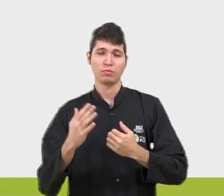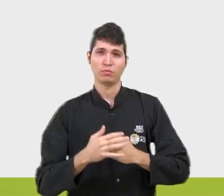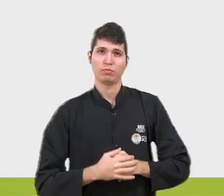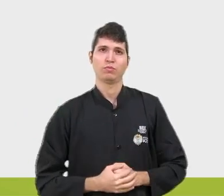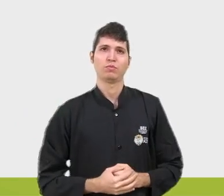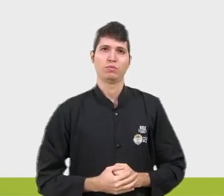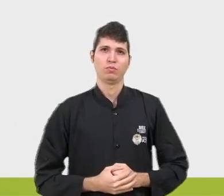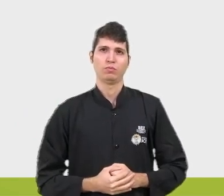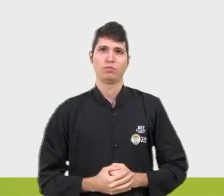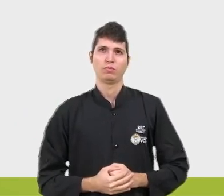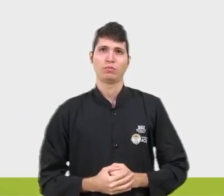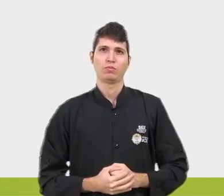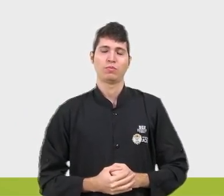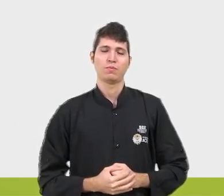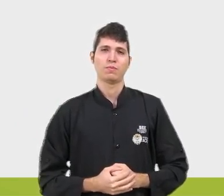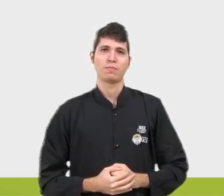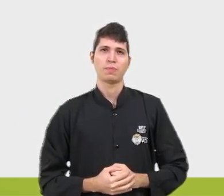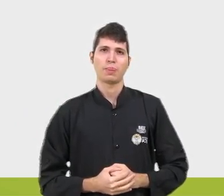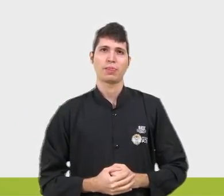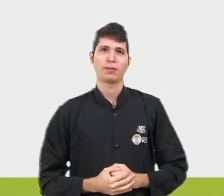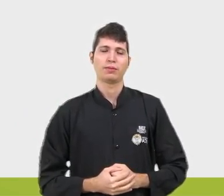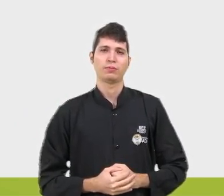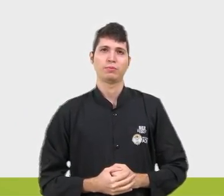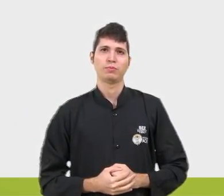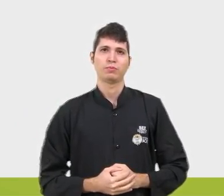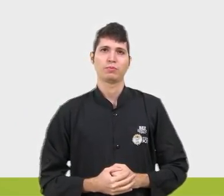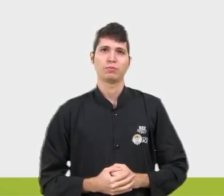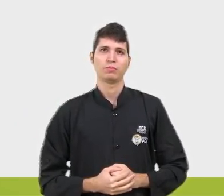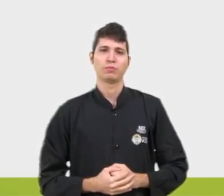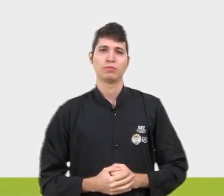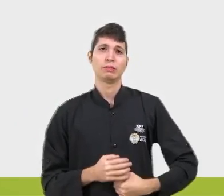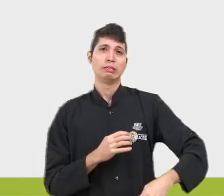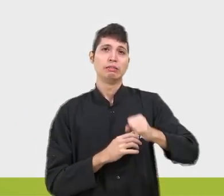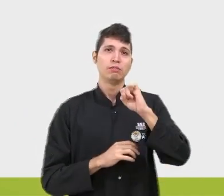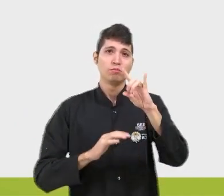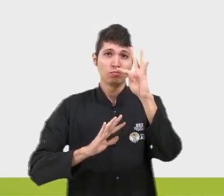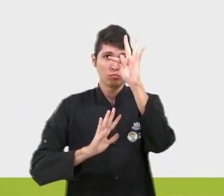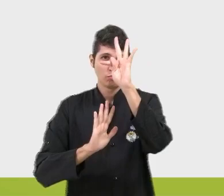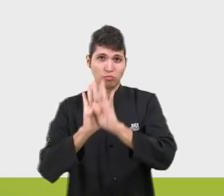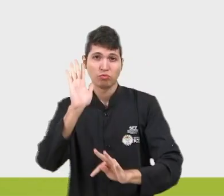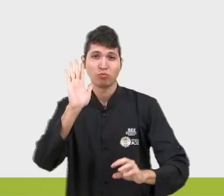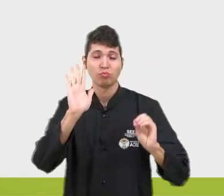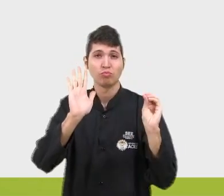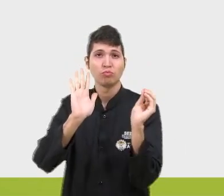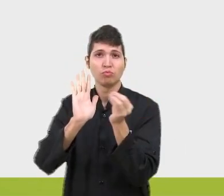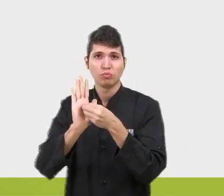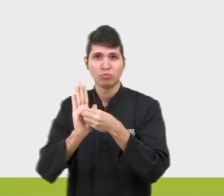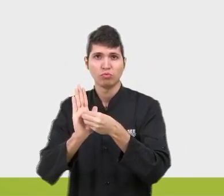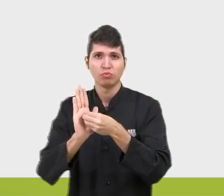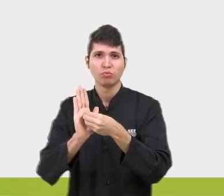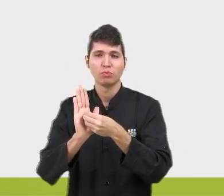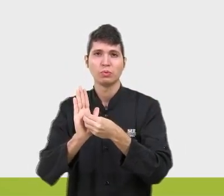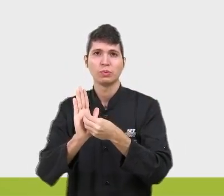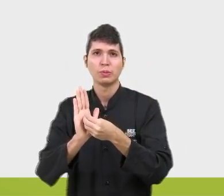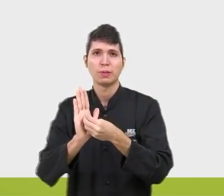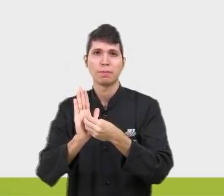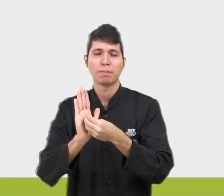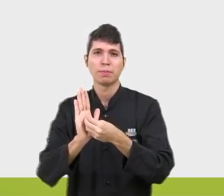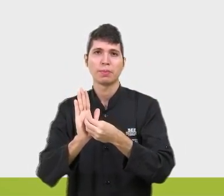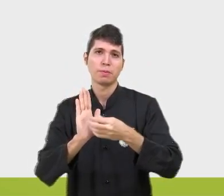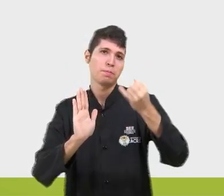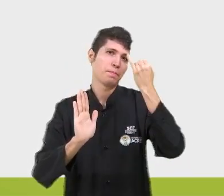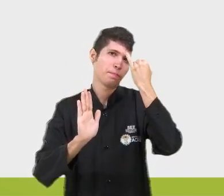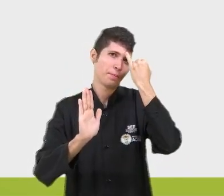decorrência disso, né? Quando o seu texto, vamos supor que você colocou lá a tese 1, quer dizer,